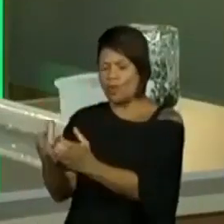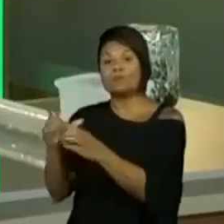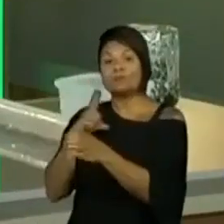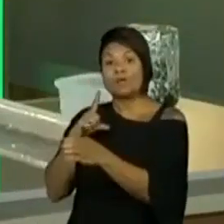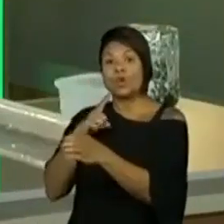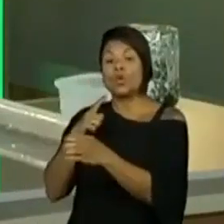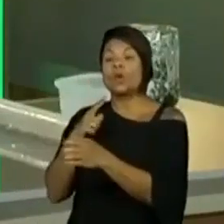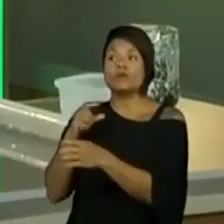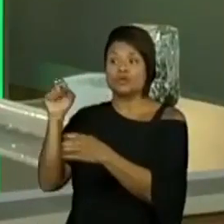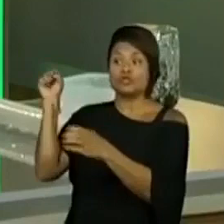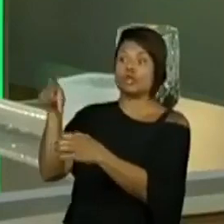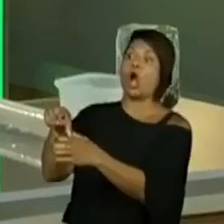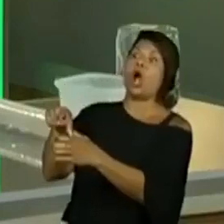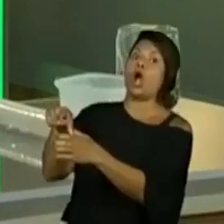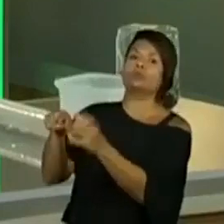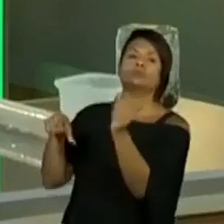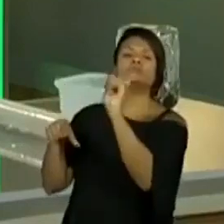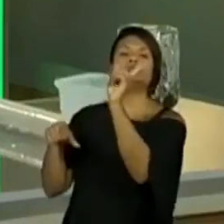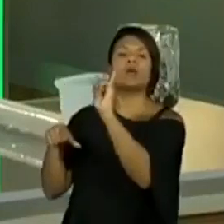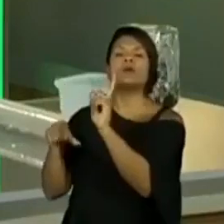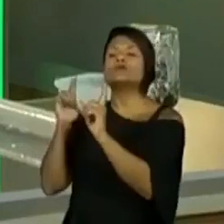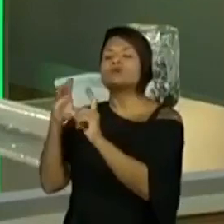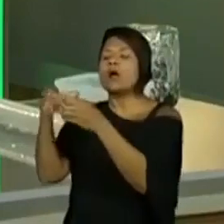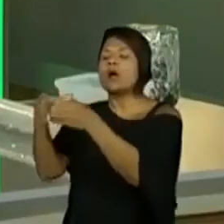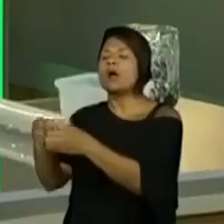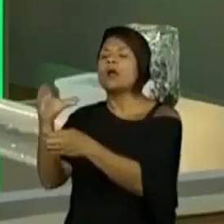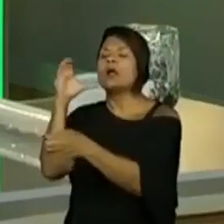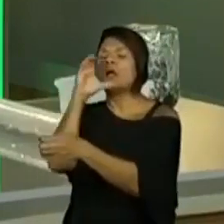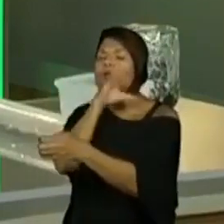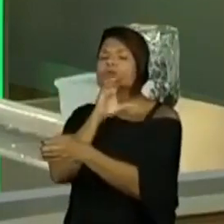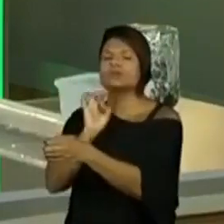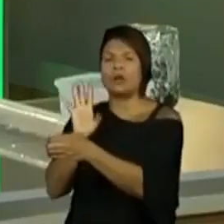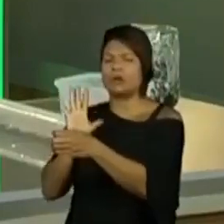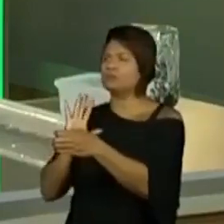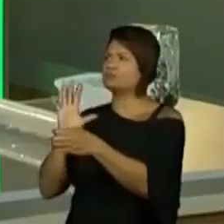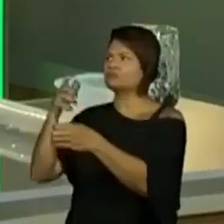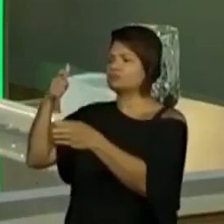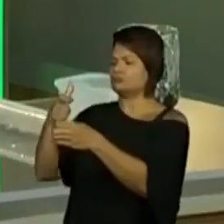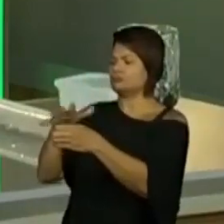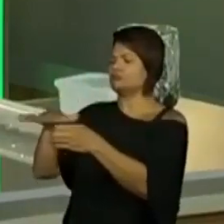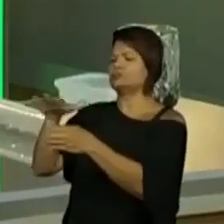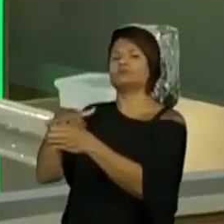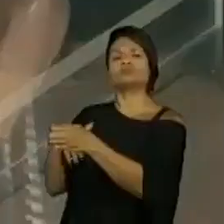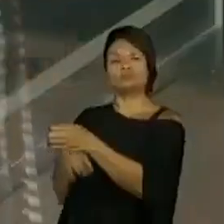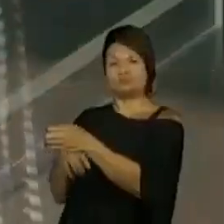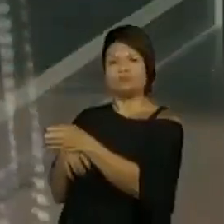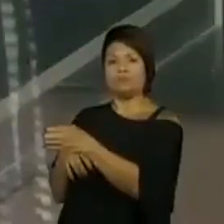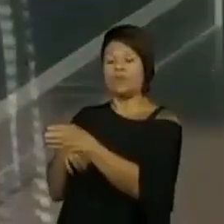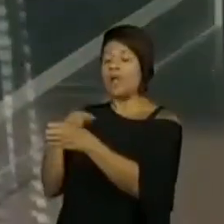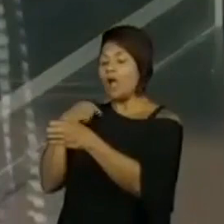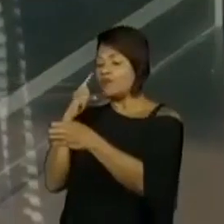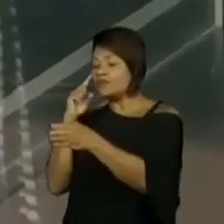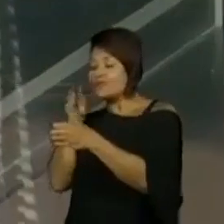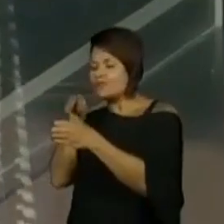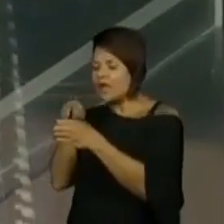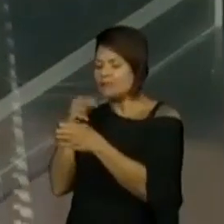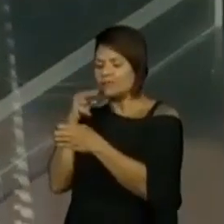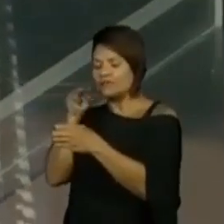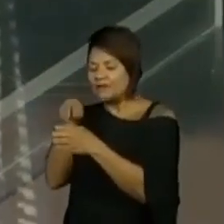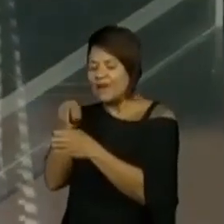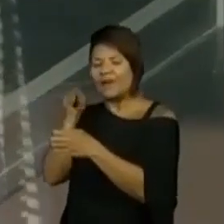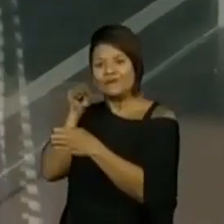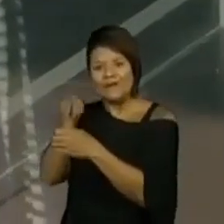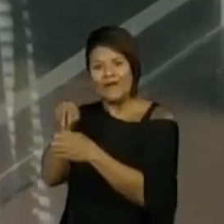não pode ser no sol, tá? E você vai observar. Além de ver o desenvolvimento da planta, aqui na superfície